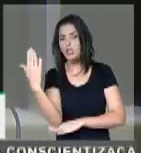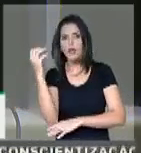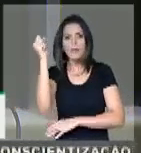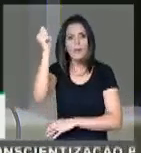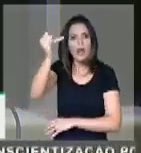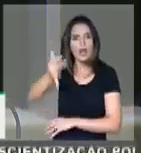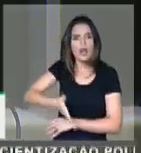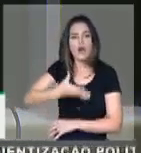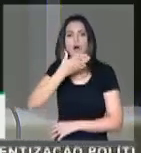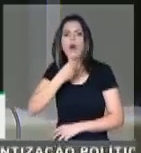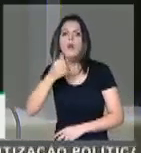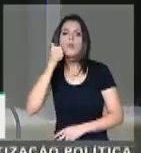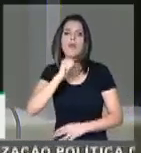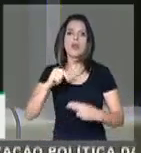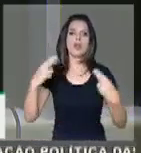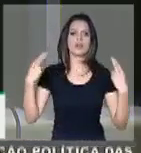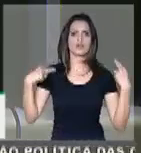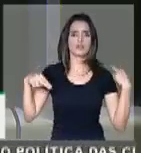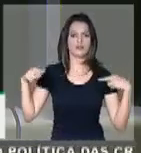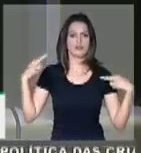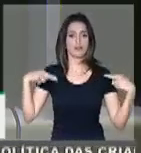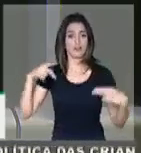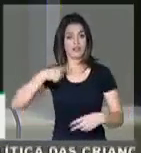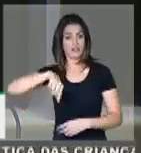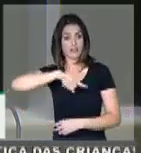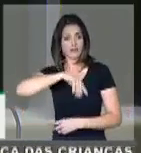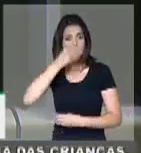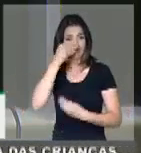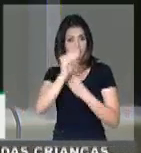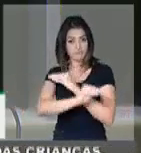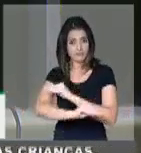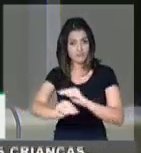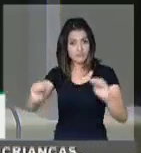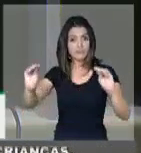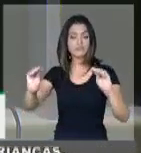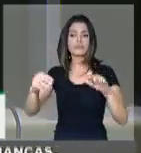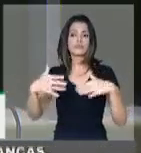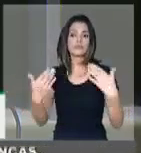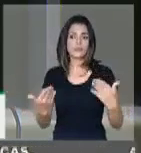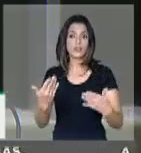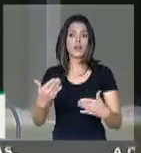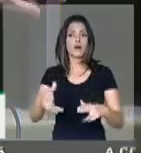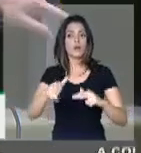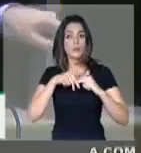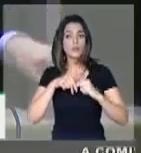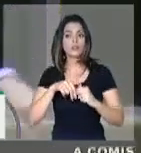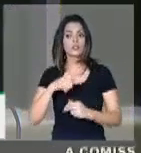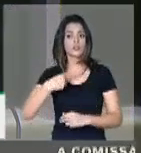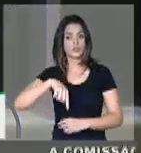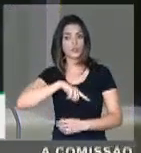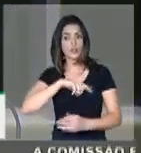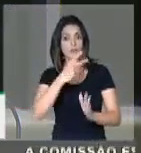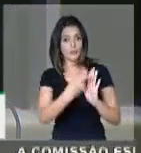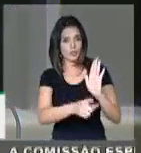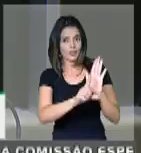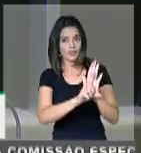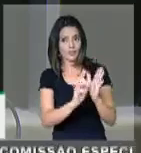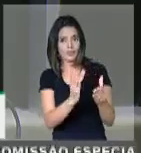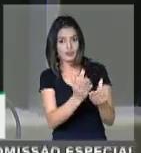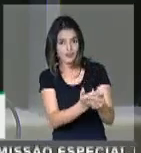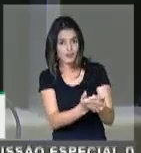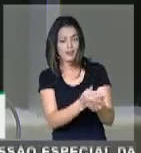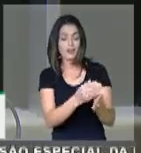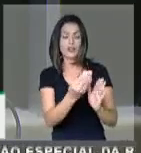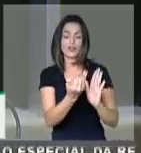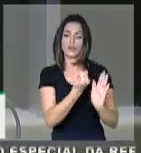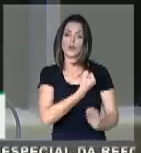motoristas, esquecidos pelos legisladores. E foi exatamente nesse sentido que encaminhamos esse projeto de lei de